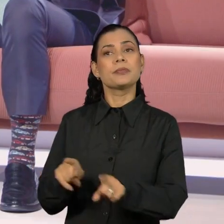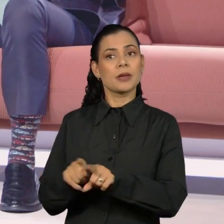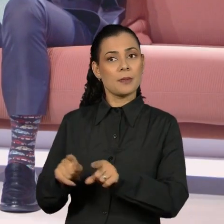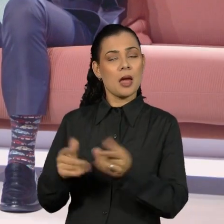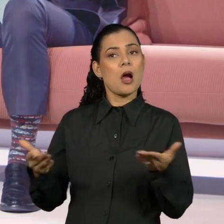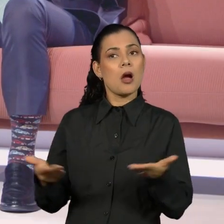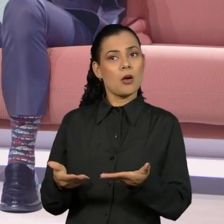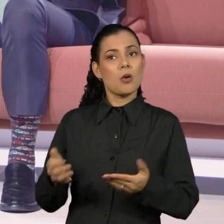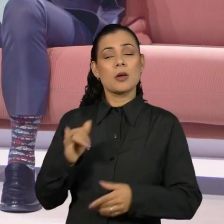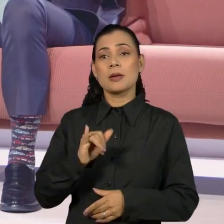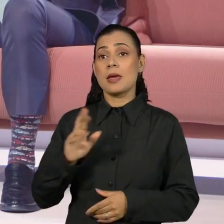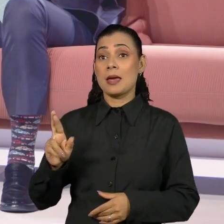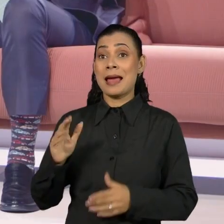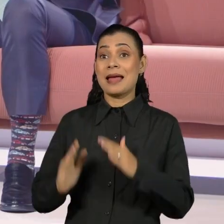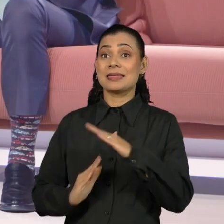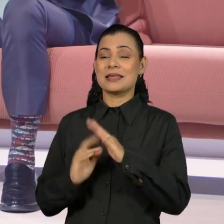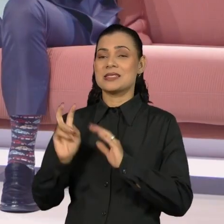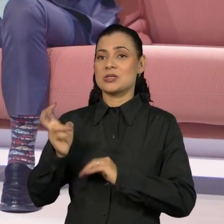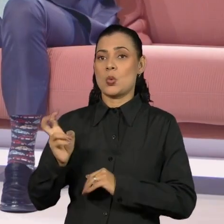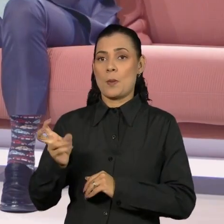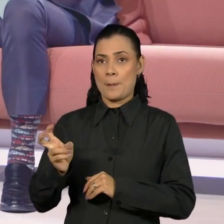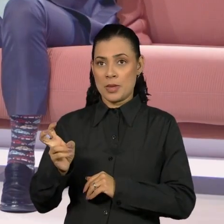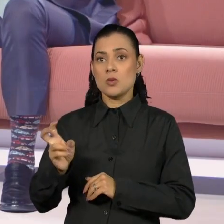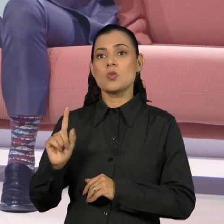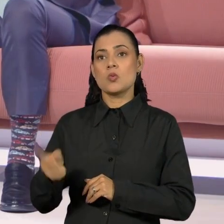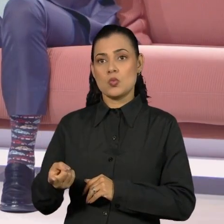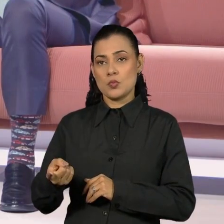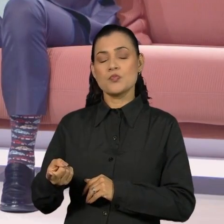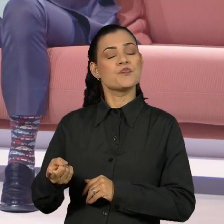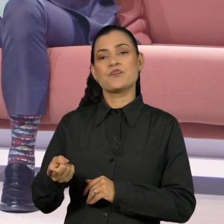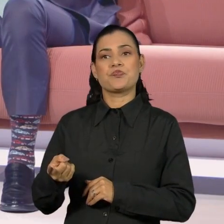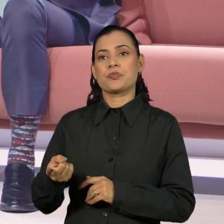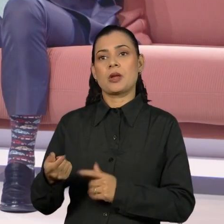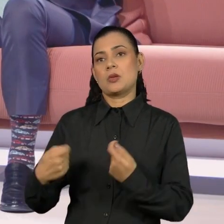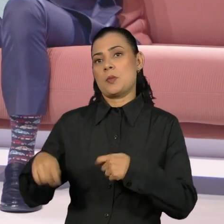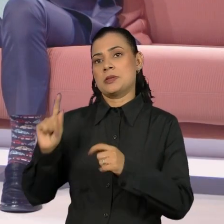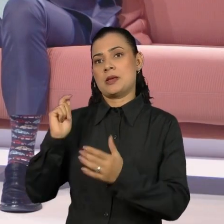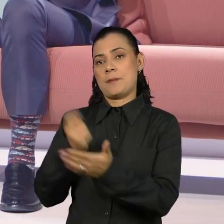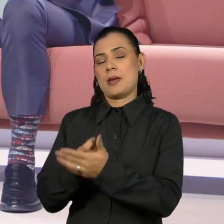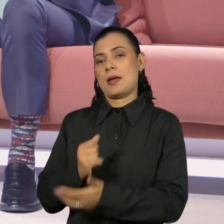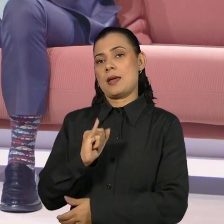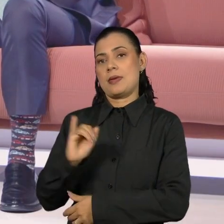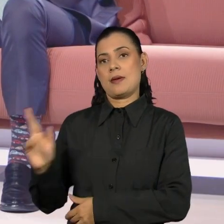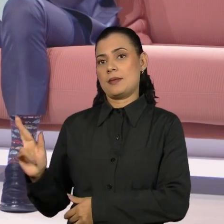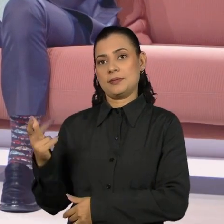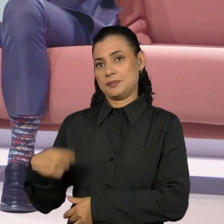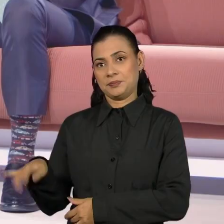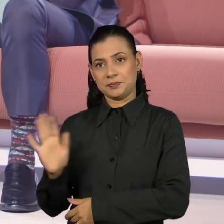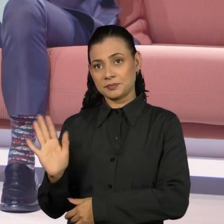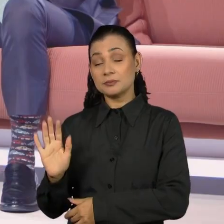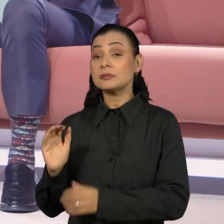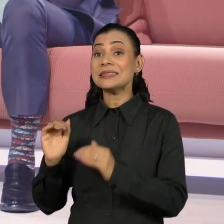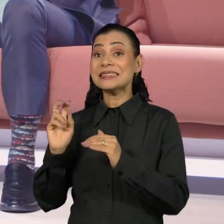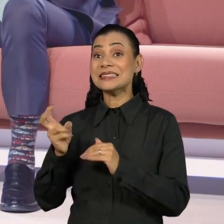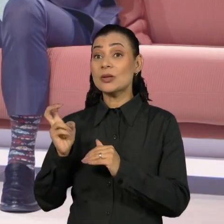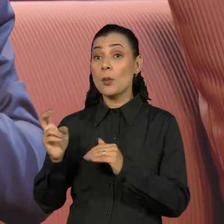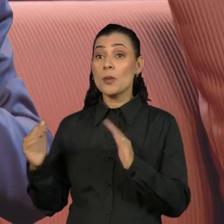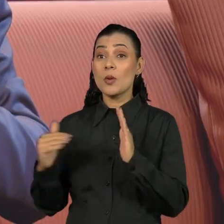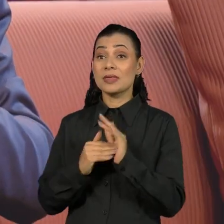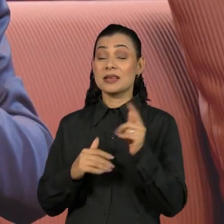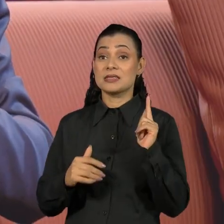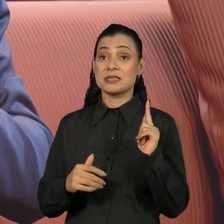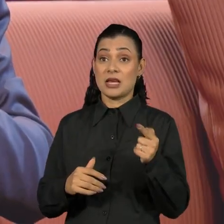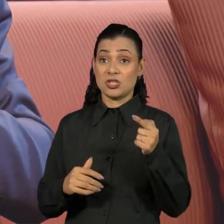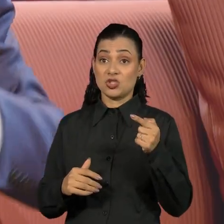você até R$5.000 não vai pagar mais imposto de renda. Quem ganha até 5 mil. De 5 mil a 7 mil vai